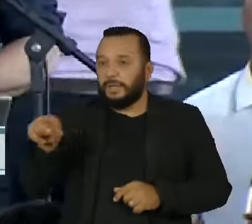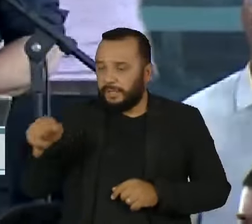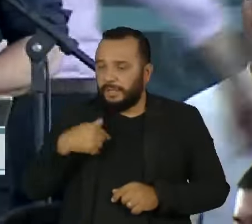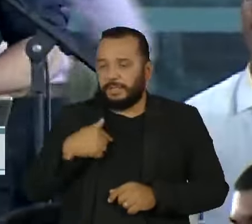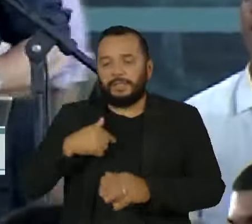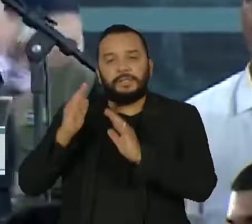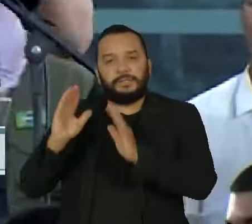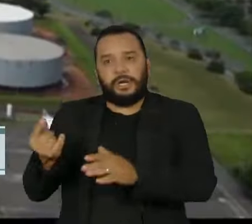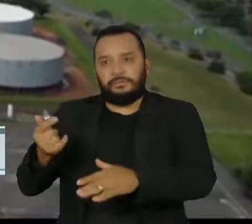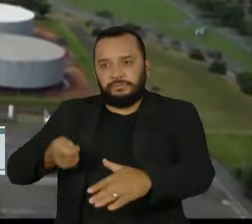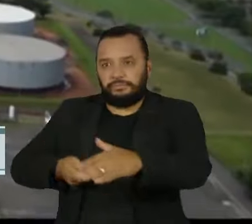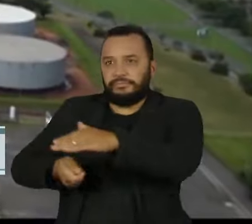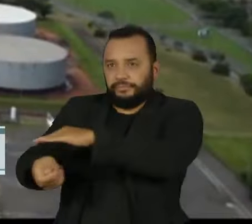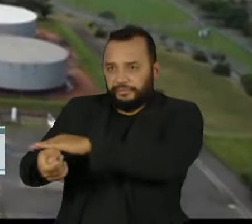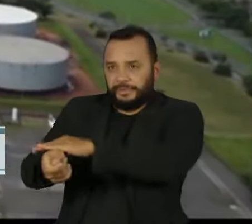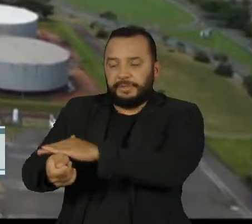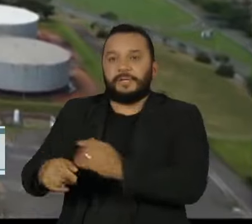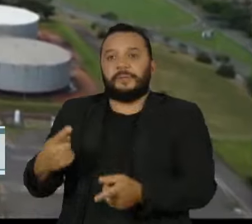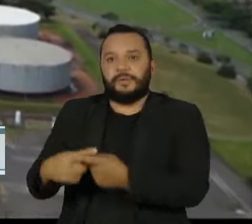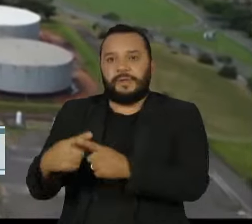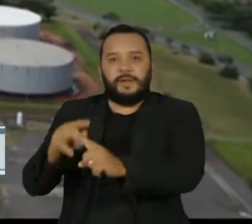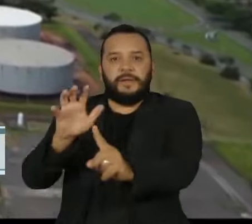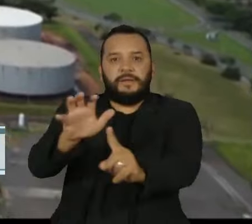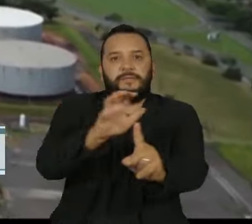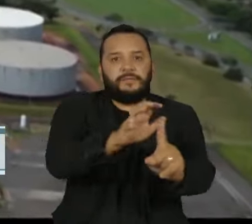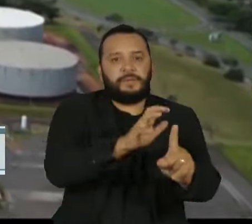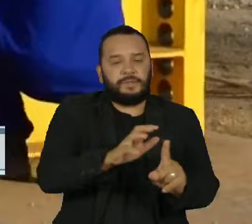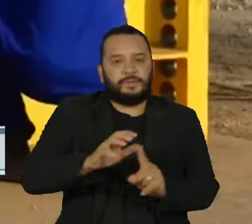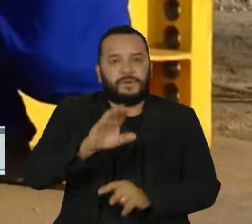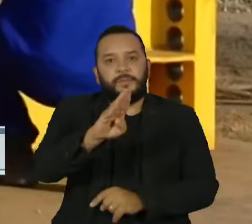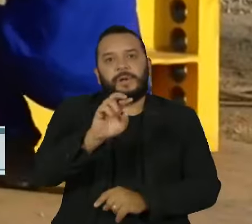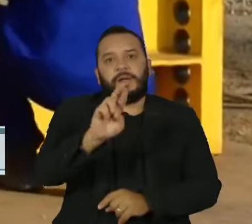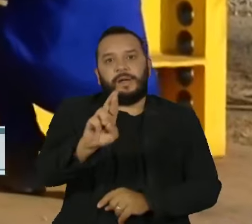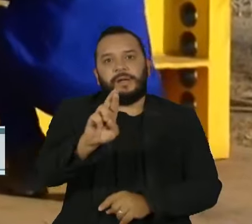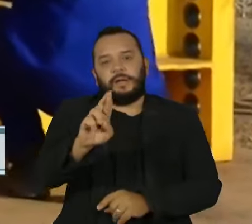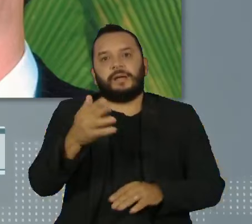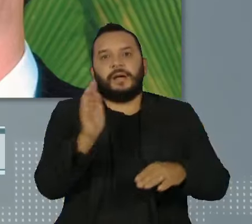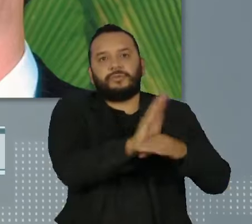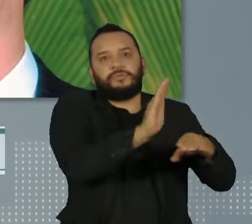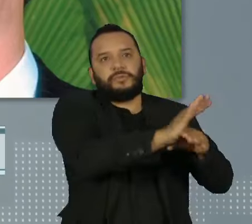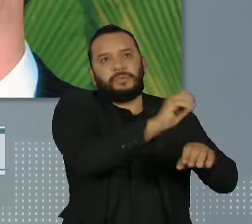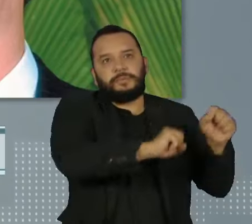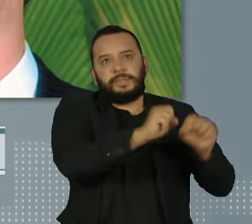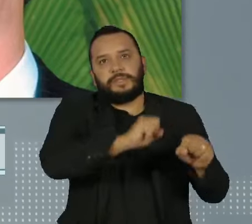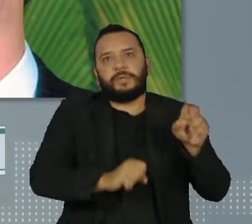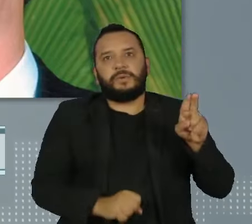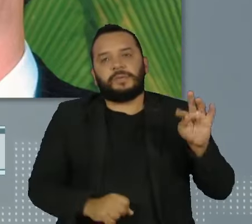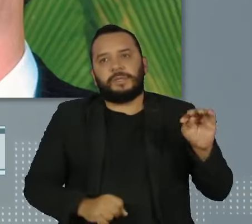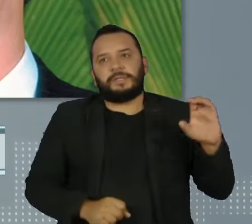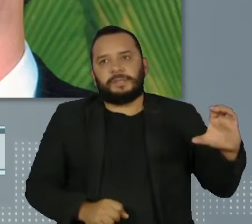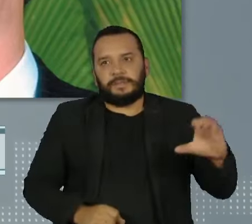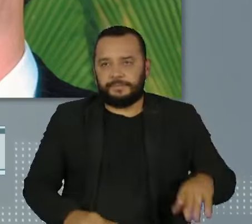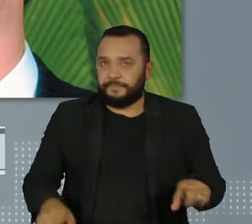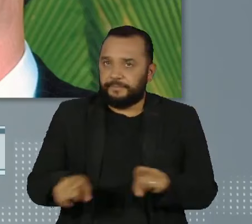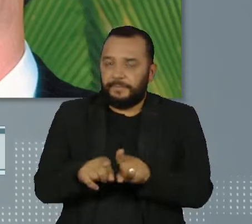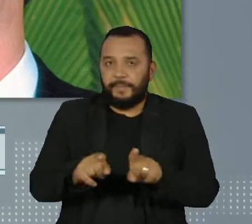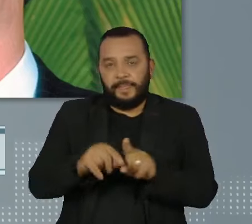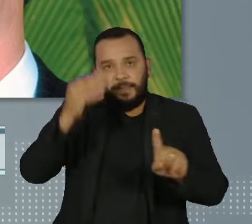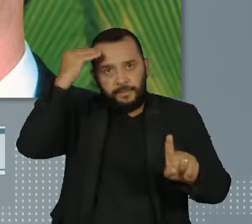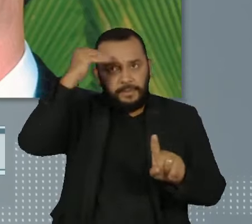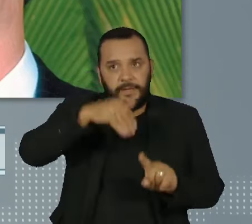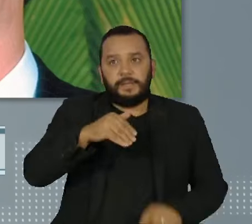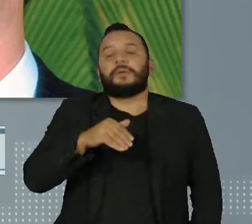de diretorias da BR distribuidora que teria favorecido a construtora UTC também foram condenados Pedro Paulo